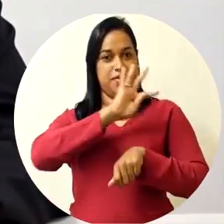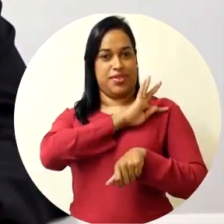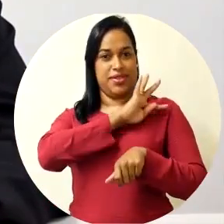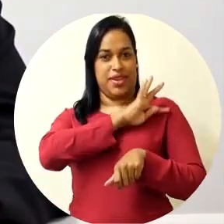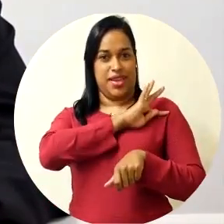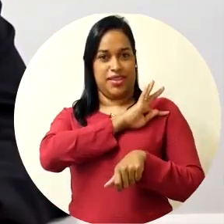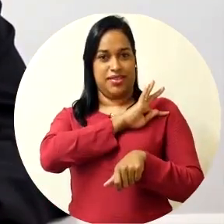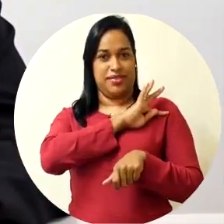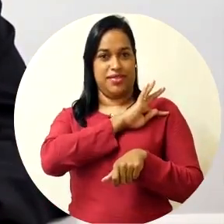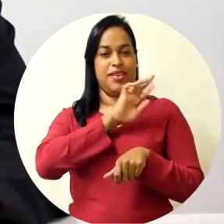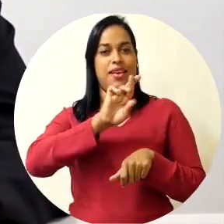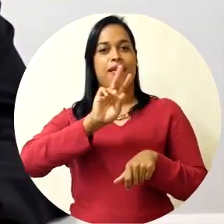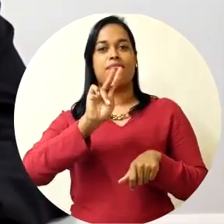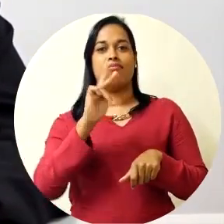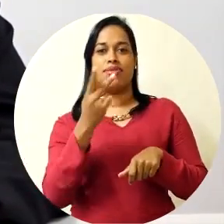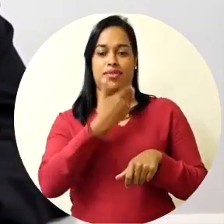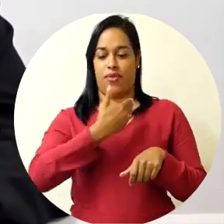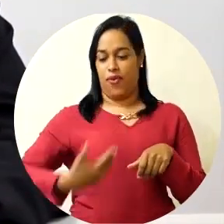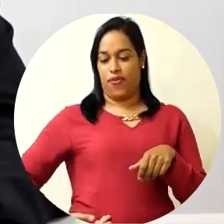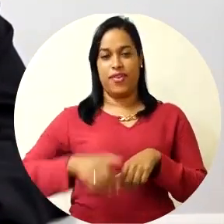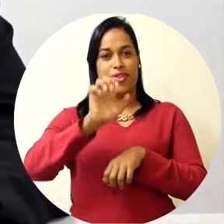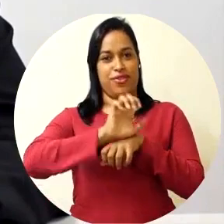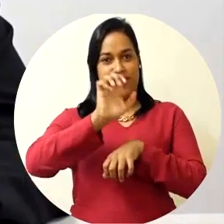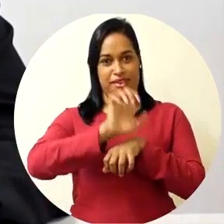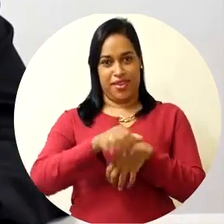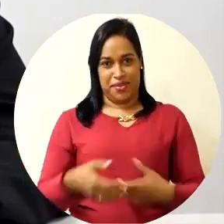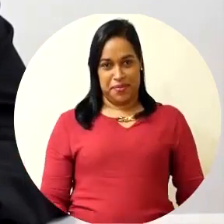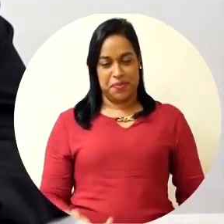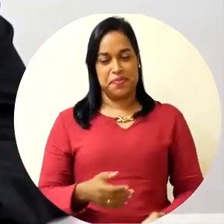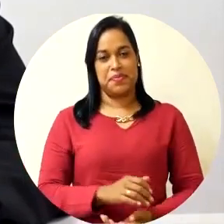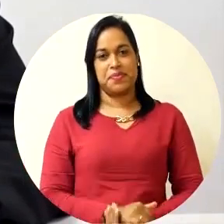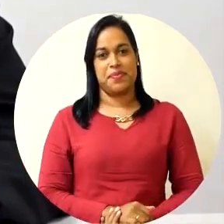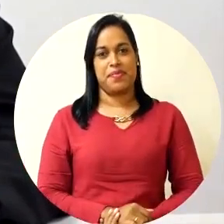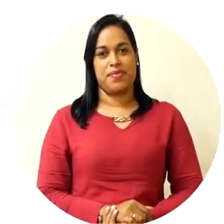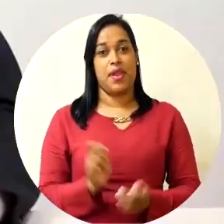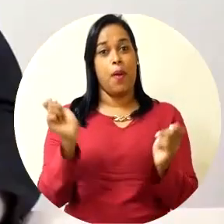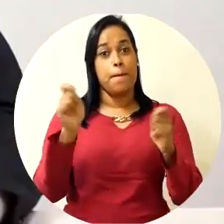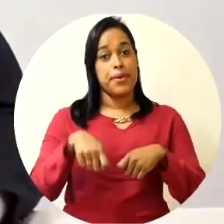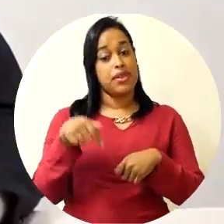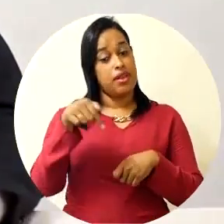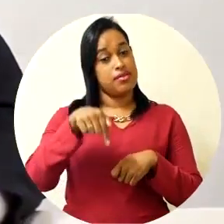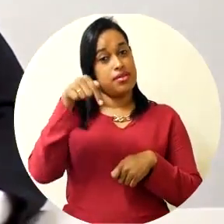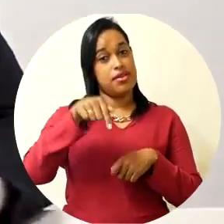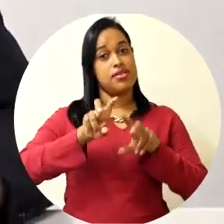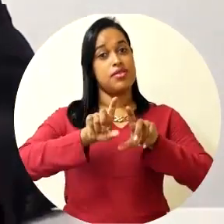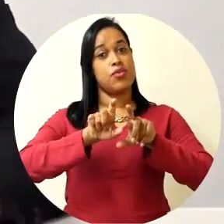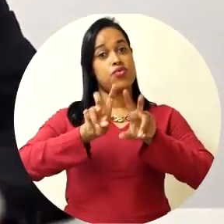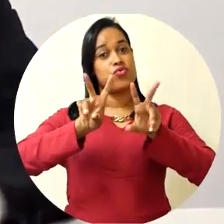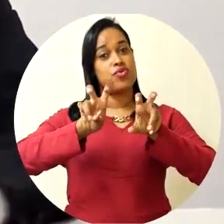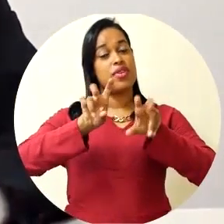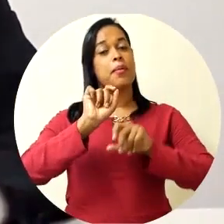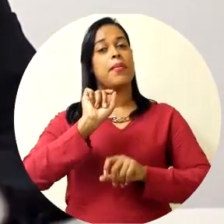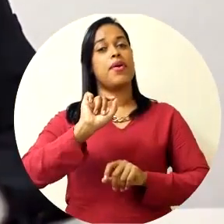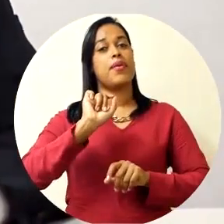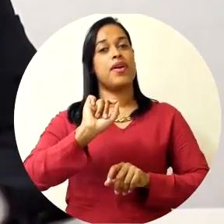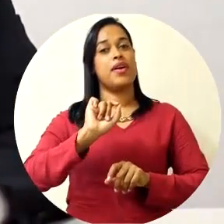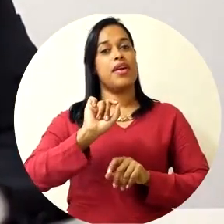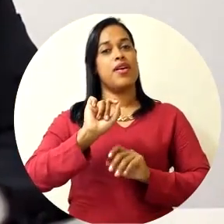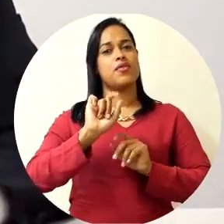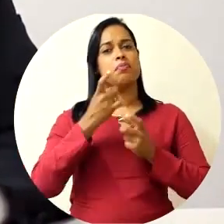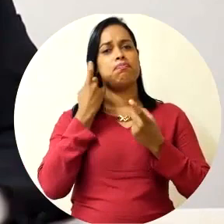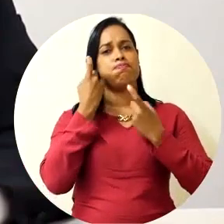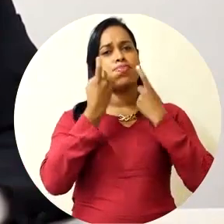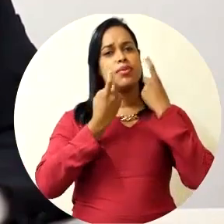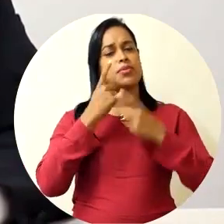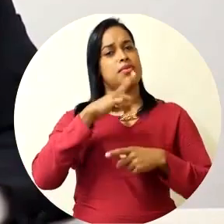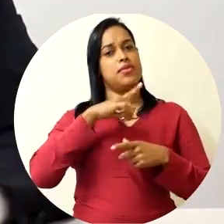Trabalhistas do curso de Técnico em Recursos Humanos do Governo do Estado de Pernambuco. Competência essa cujo tema